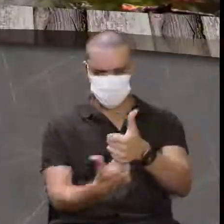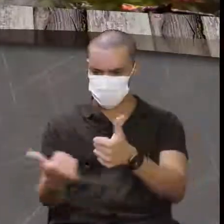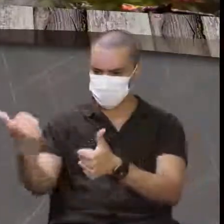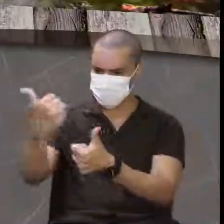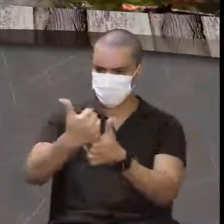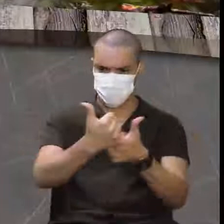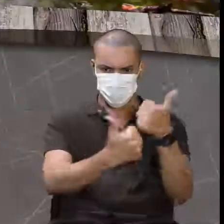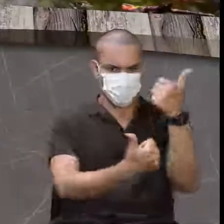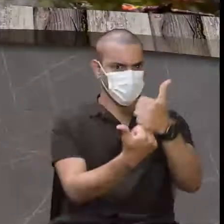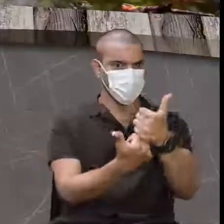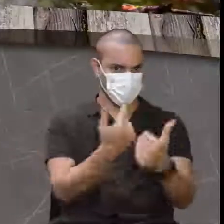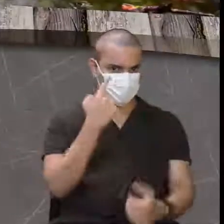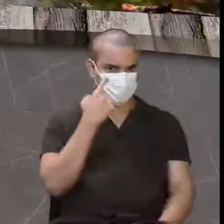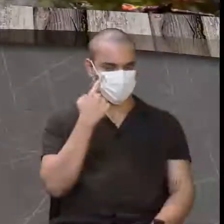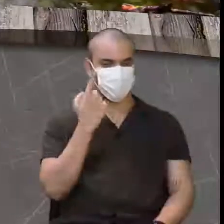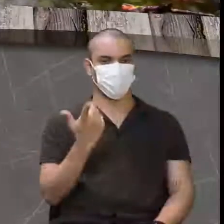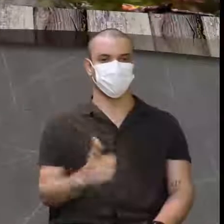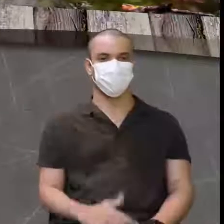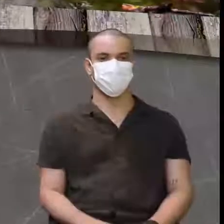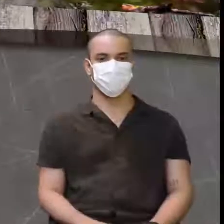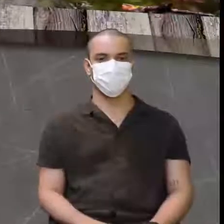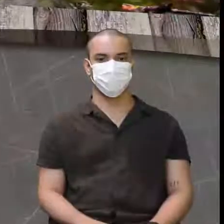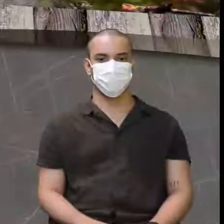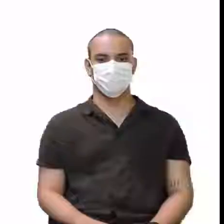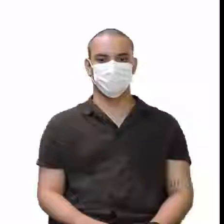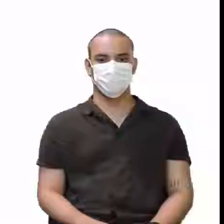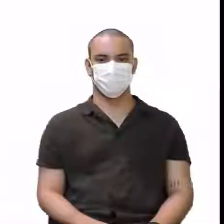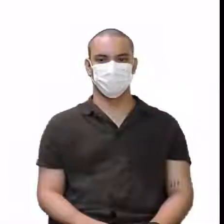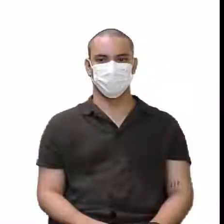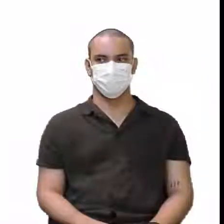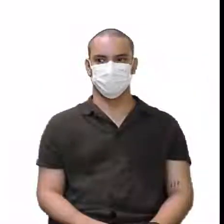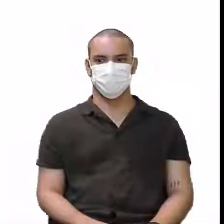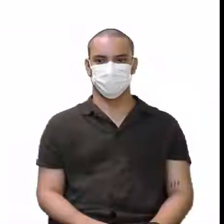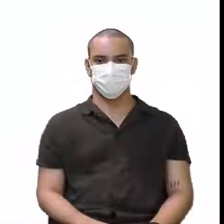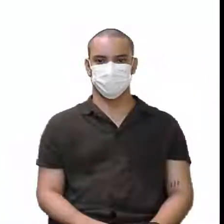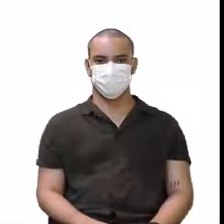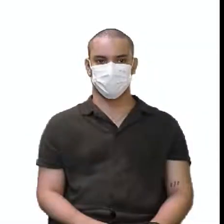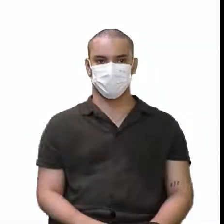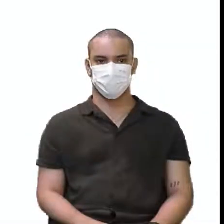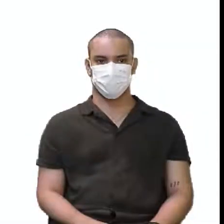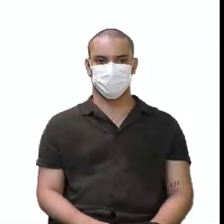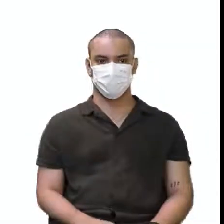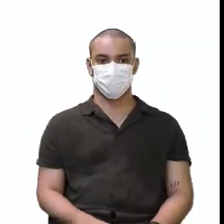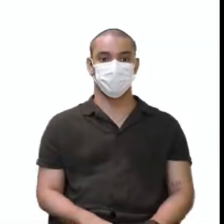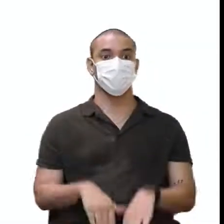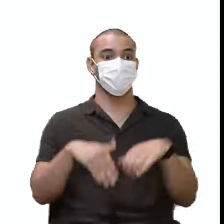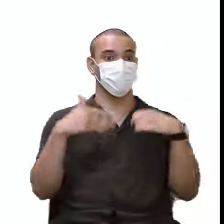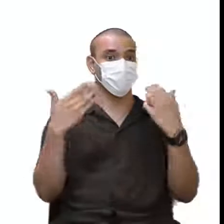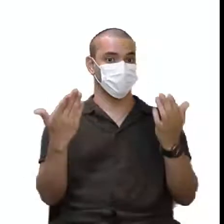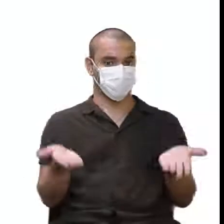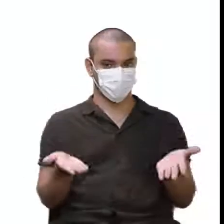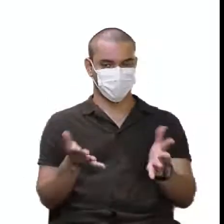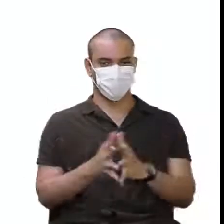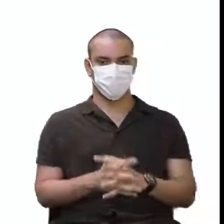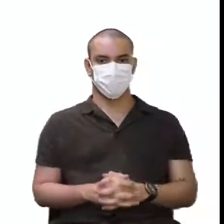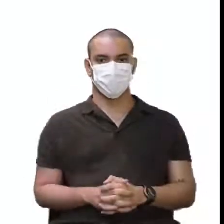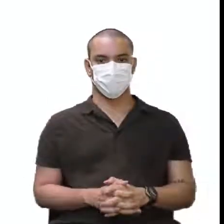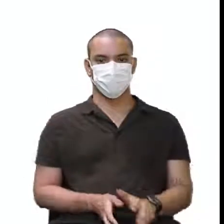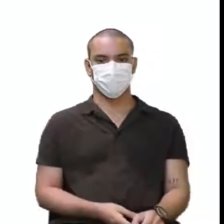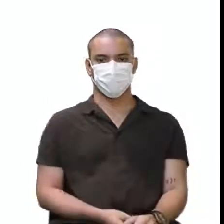esse daqui. Vamos dar uma olhada como é que ele fez lá? Chega ali, chega ali. Então, olha só.